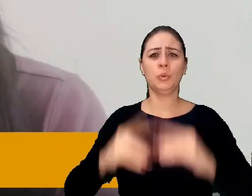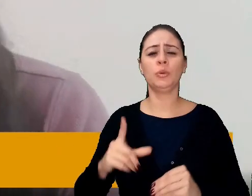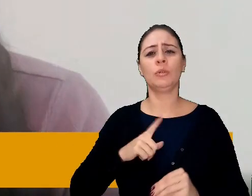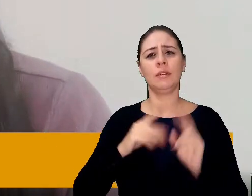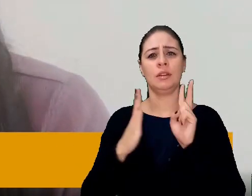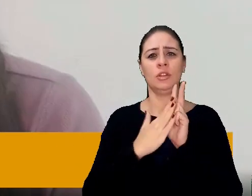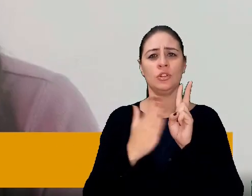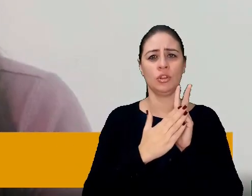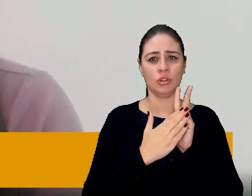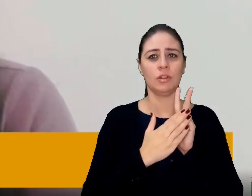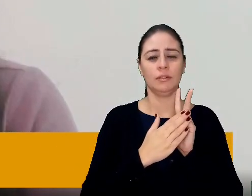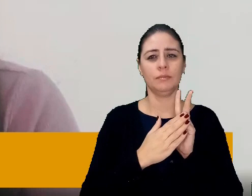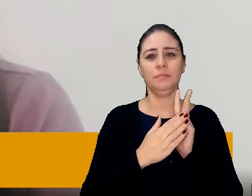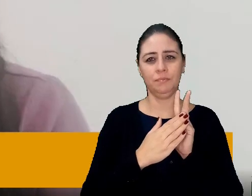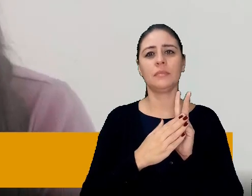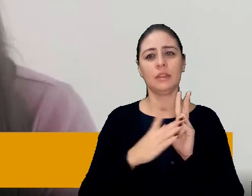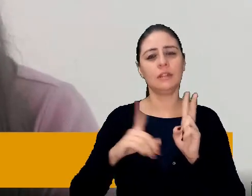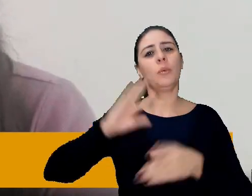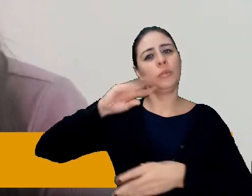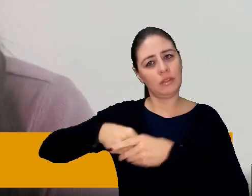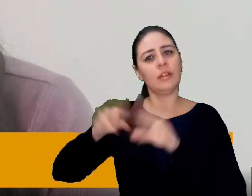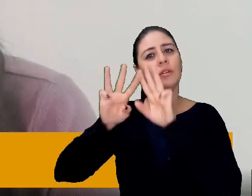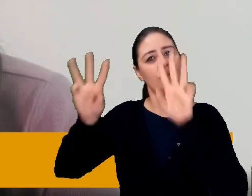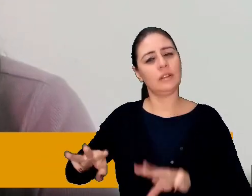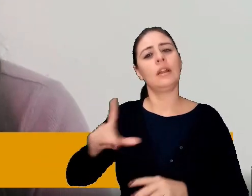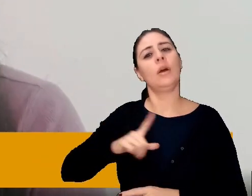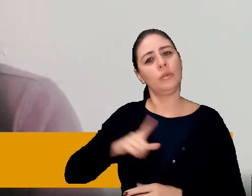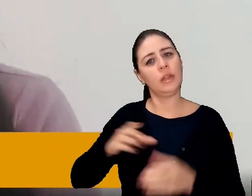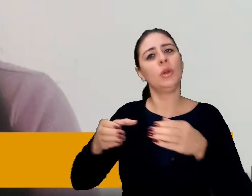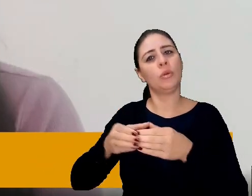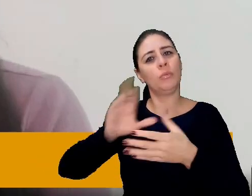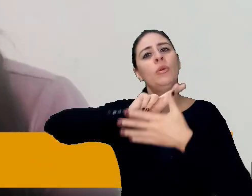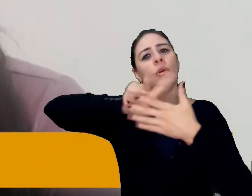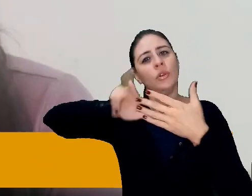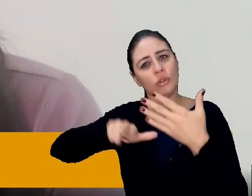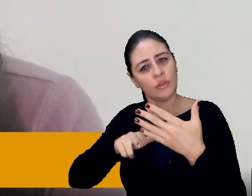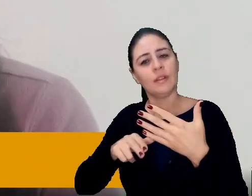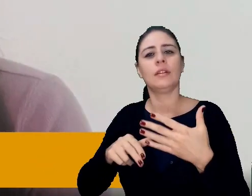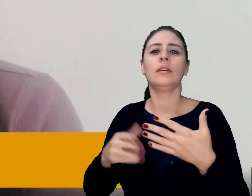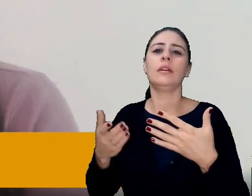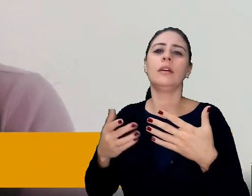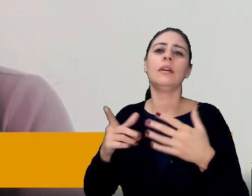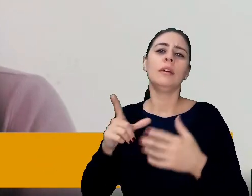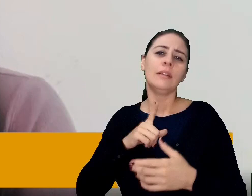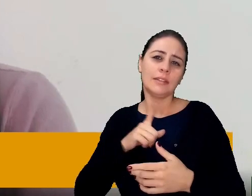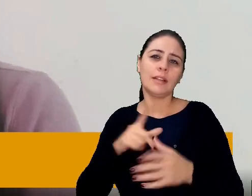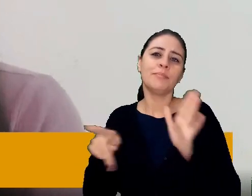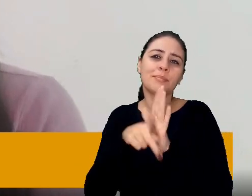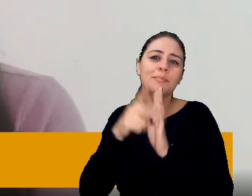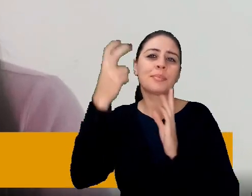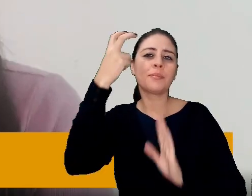todo o Brasil, então a gente tem Pancarará, a gente tem o Mutina, a gente tem Kaxinauá, a gente